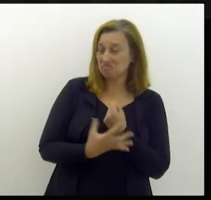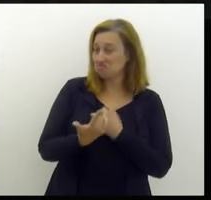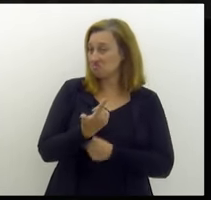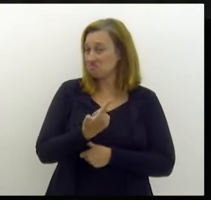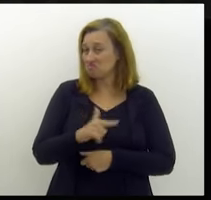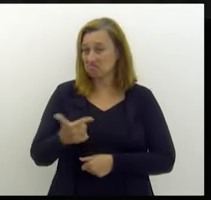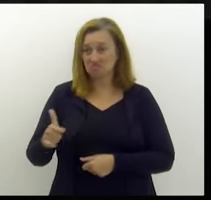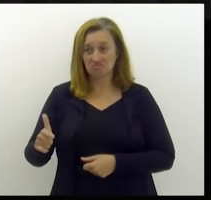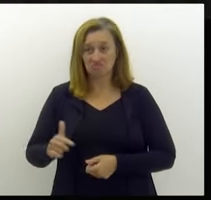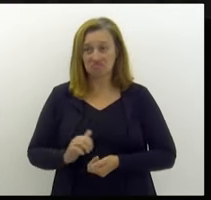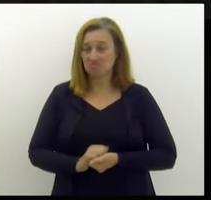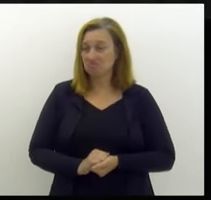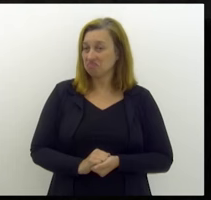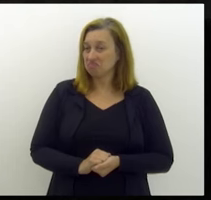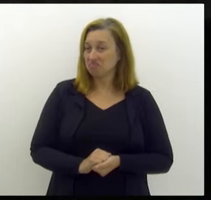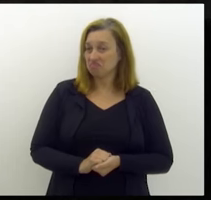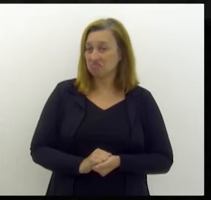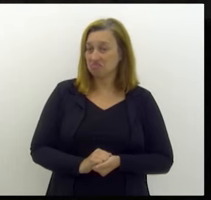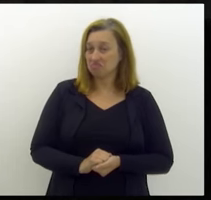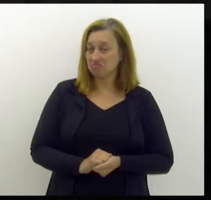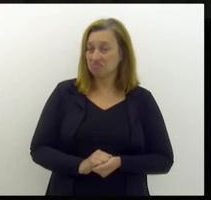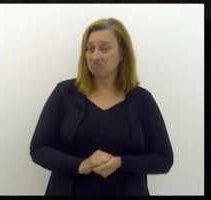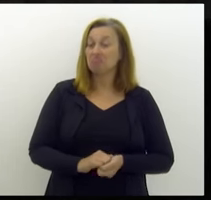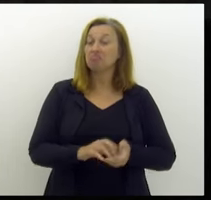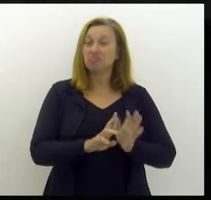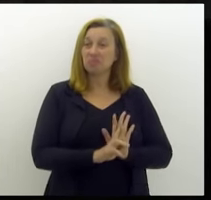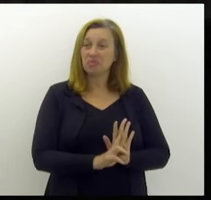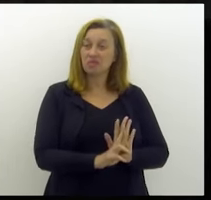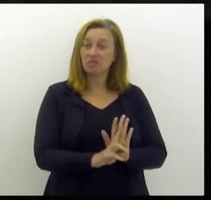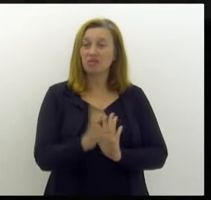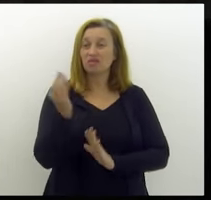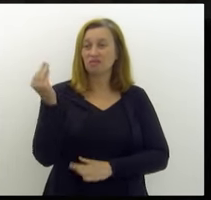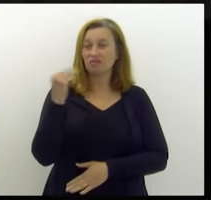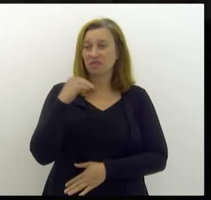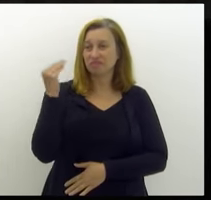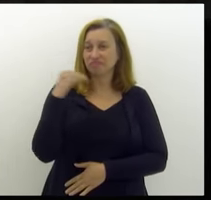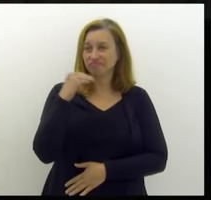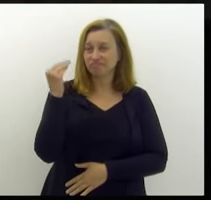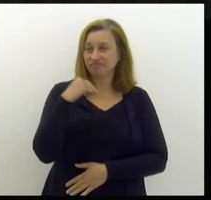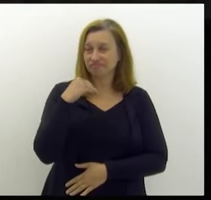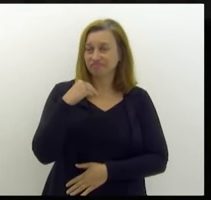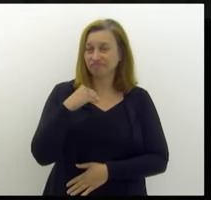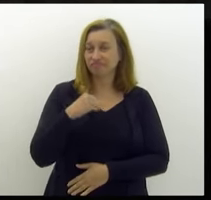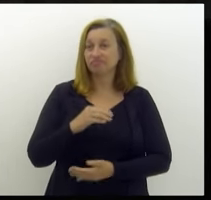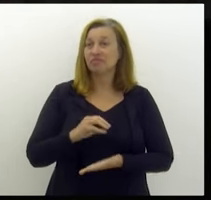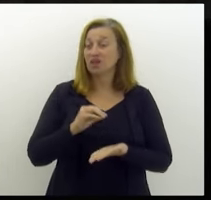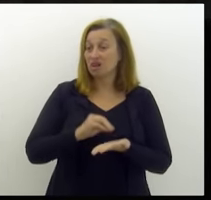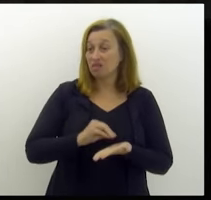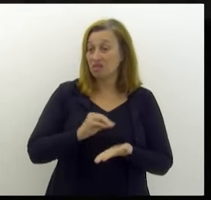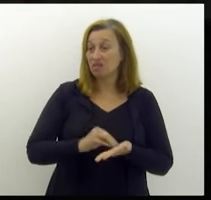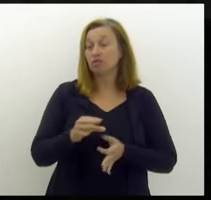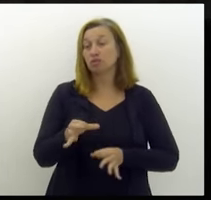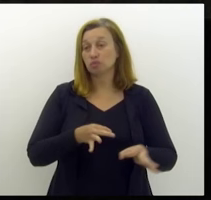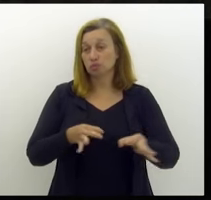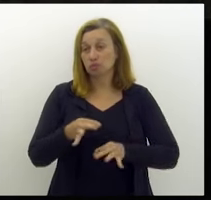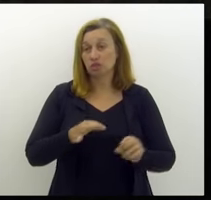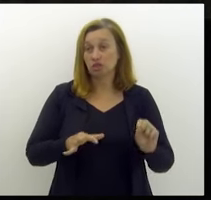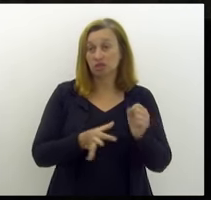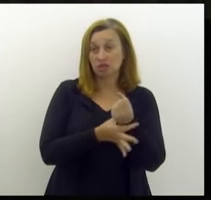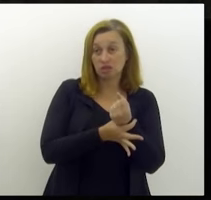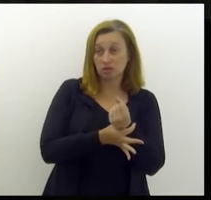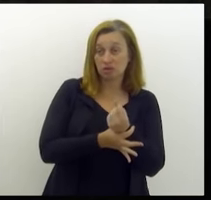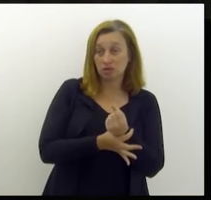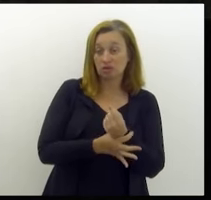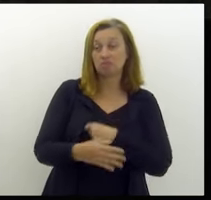pública e que demonstra que representa a fragilidade e a ausência de um projeto de Segurança Pública